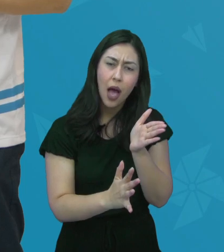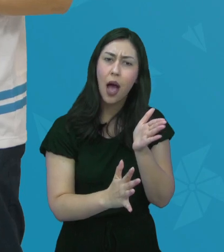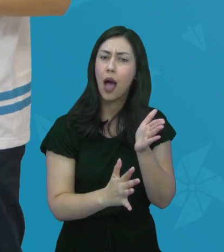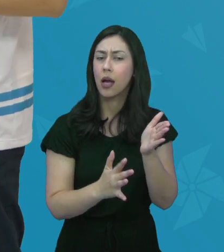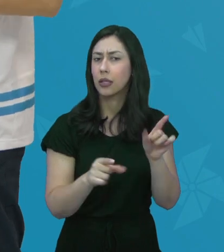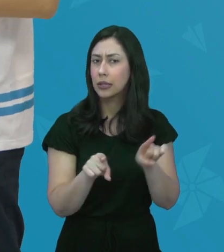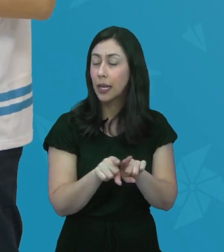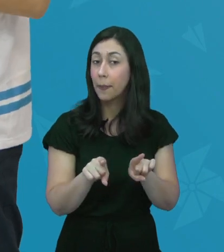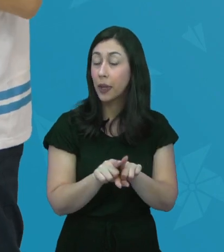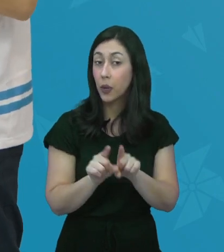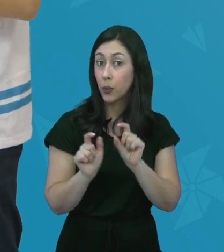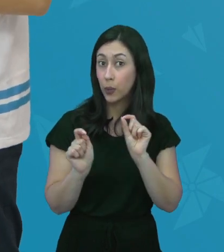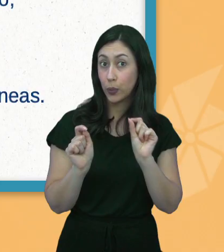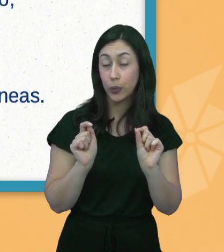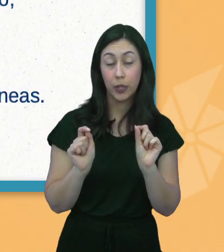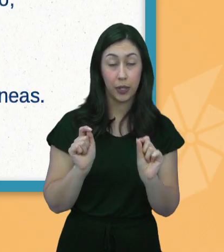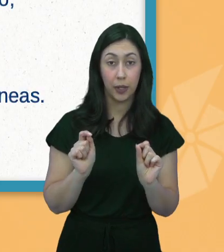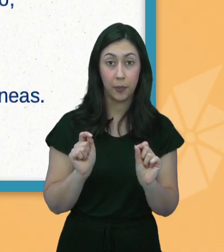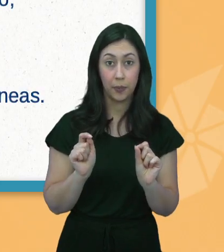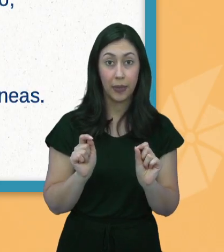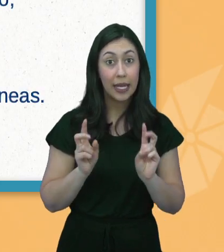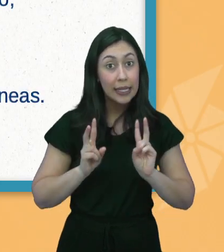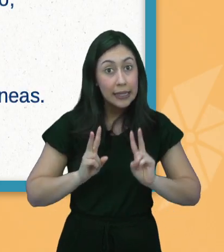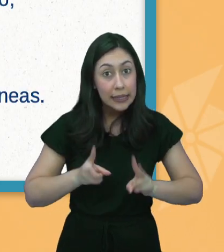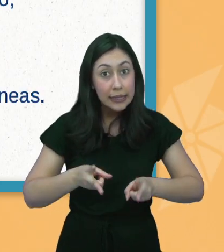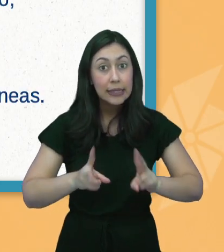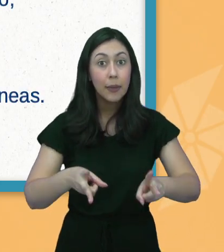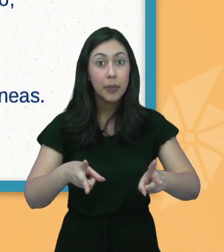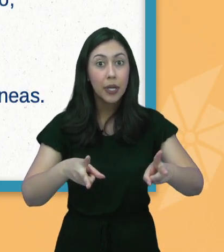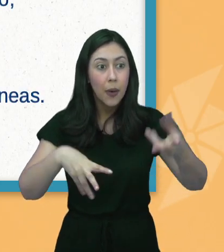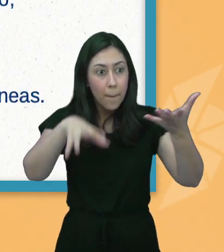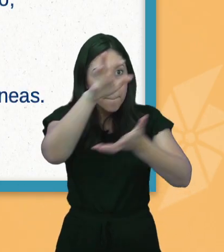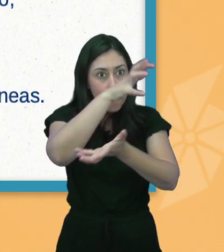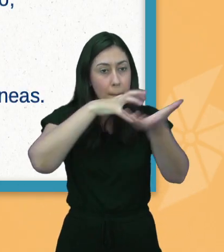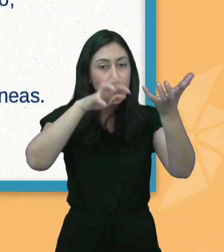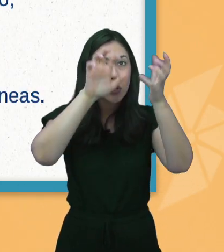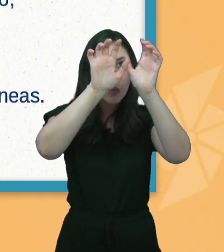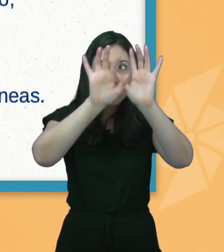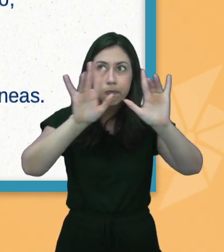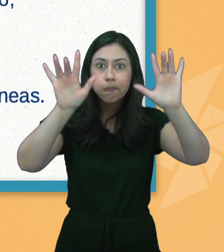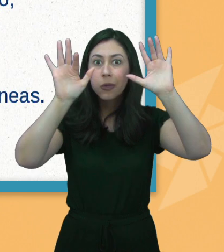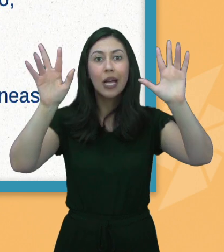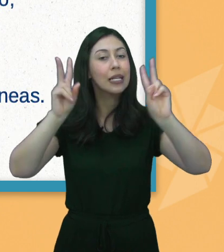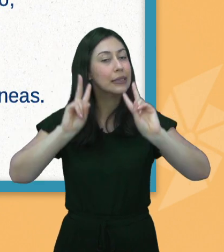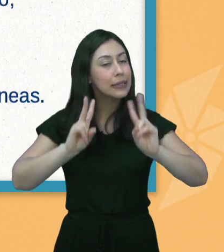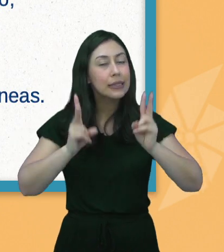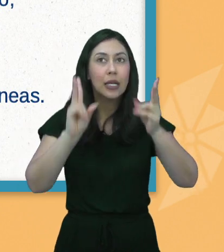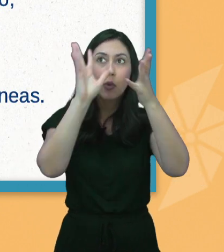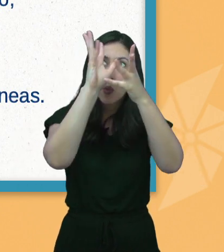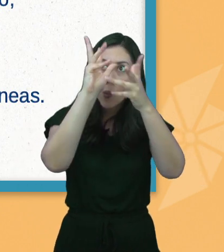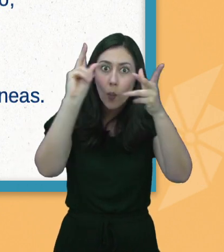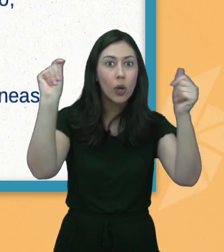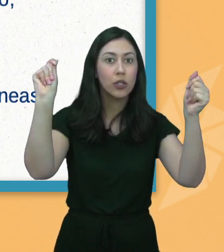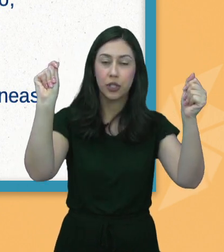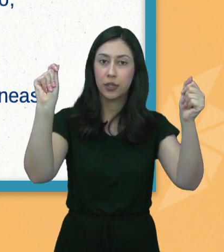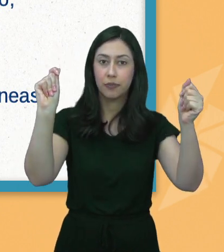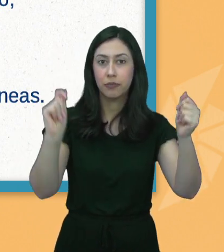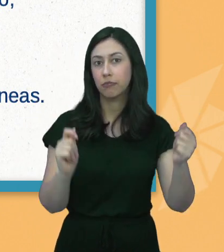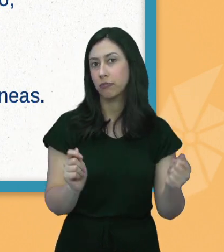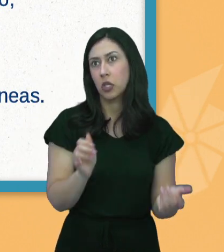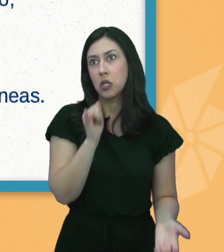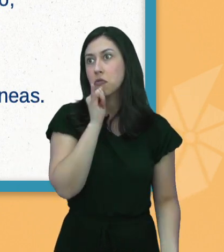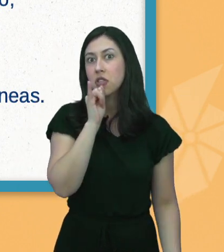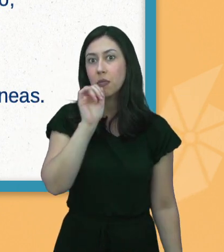ou materiais sobre sistemas homogêneos que toda mistura entre gases é homogênea. Eu dei o exemplo anteriormente da atmosfera, aqui do ar